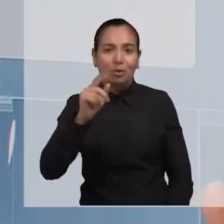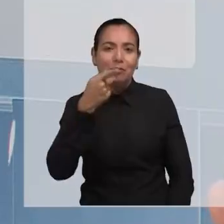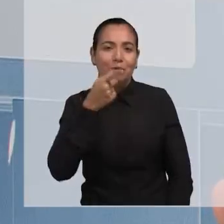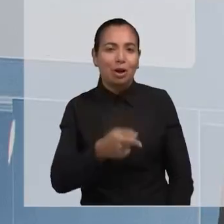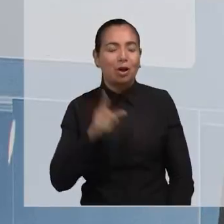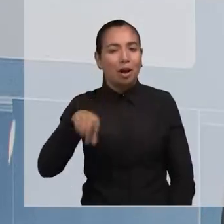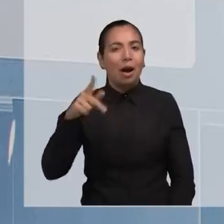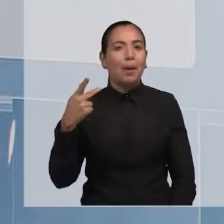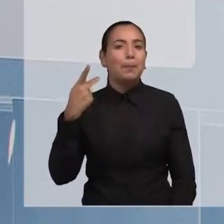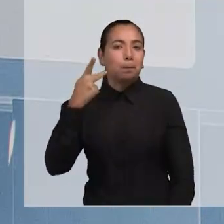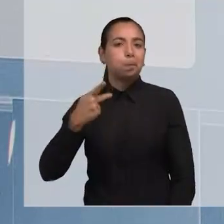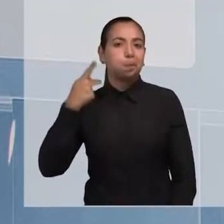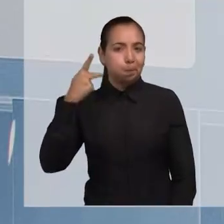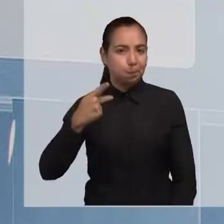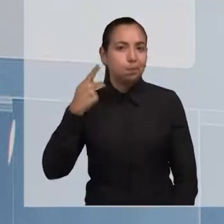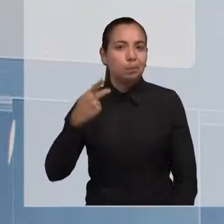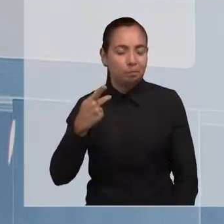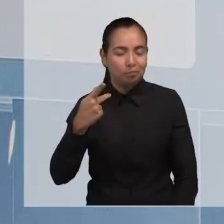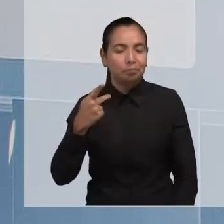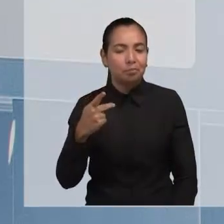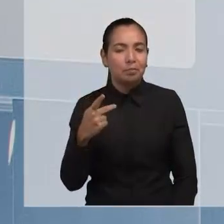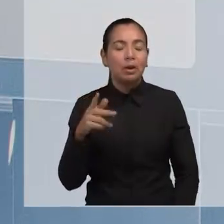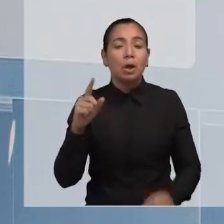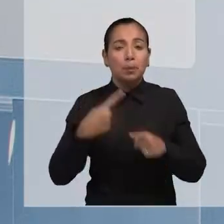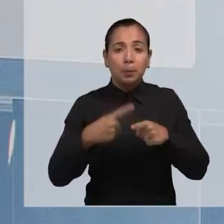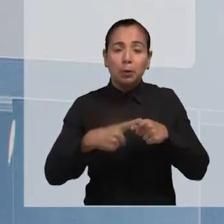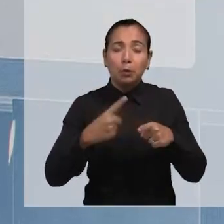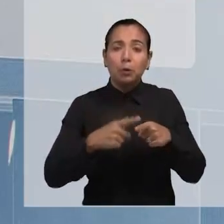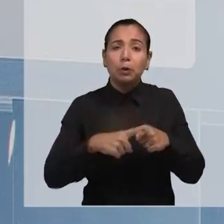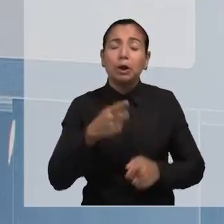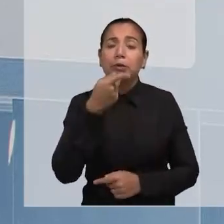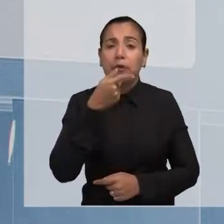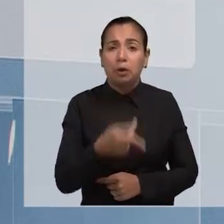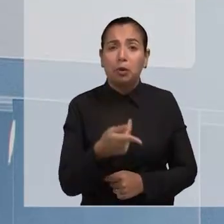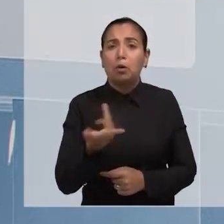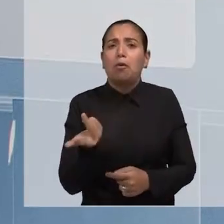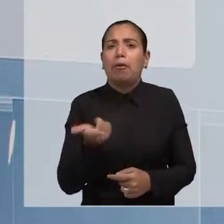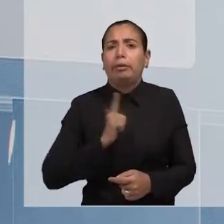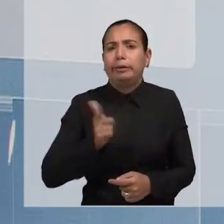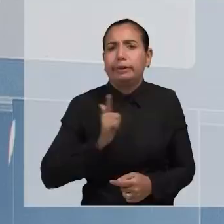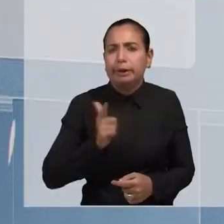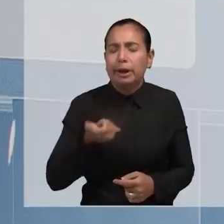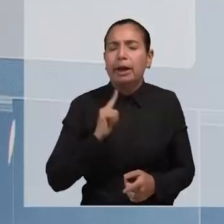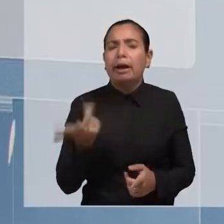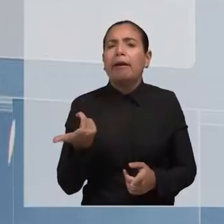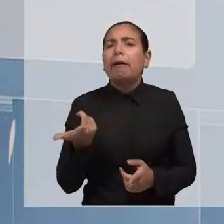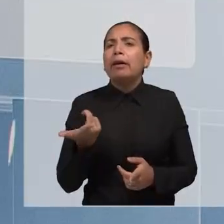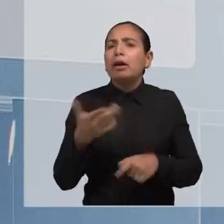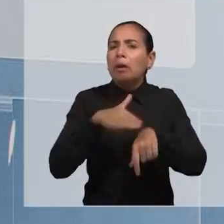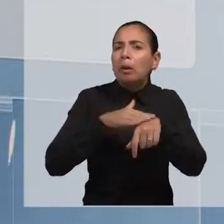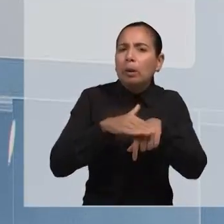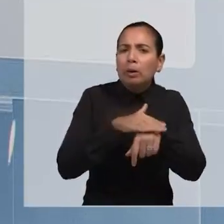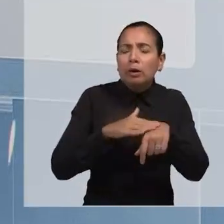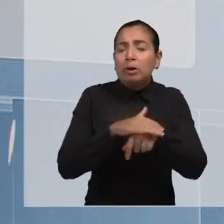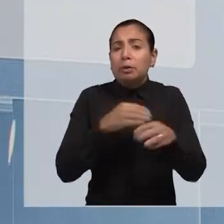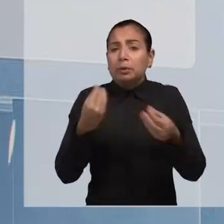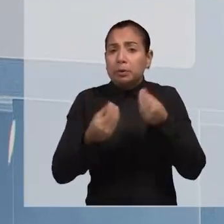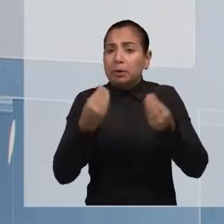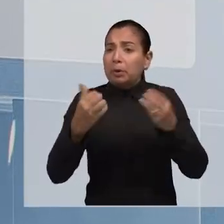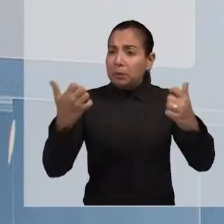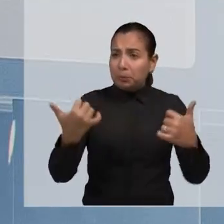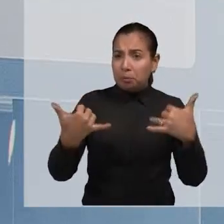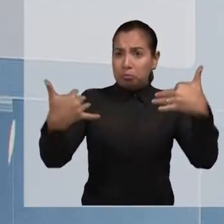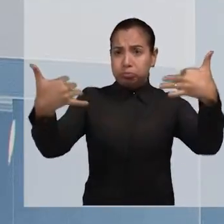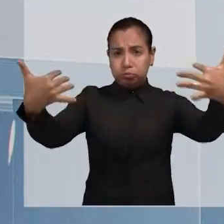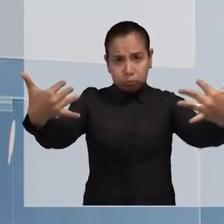promotor. Ele estava no meio de uma entrevista e parece que comunicaram ele no meio de um congresso. No auditório, ele estava no